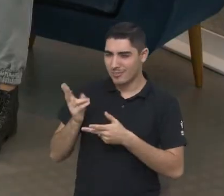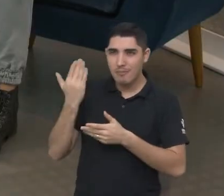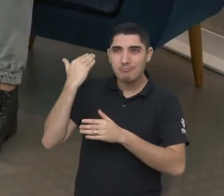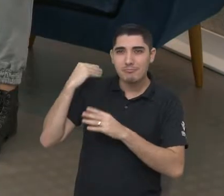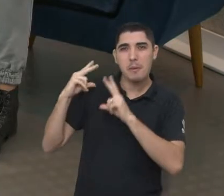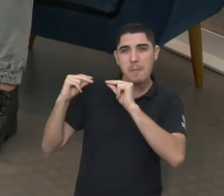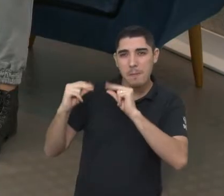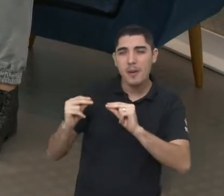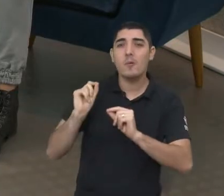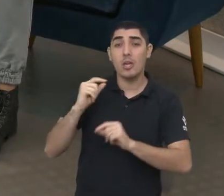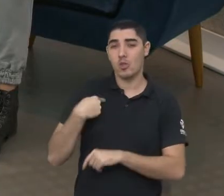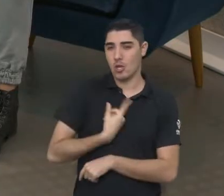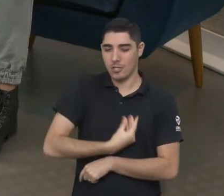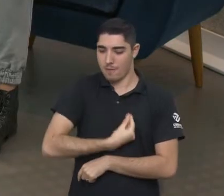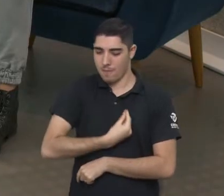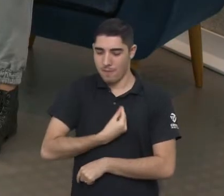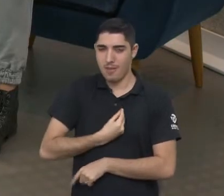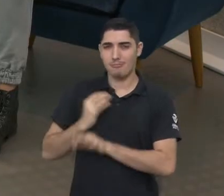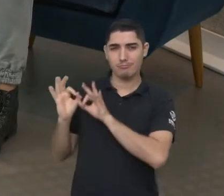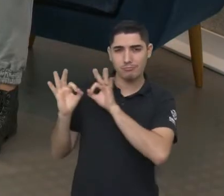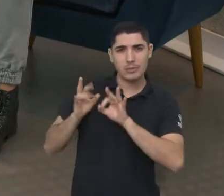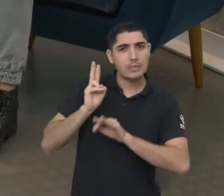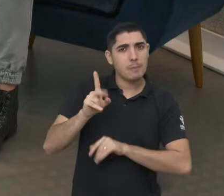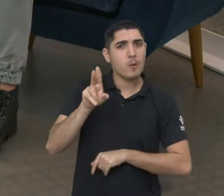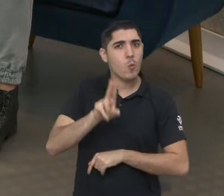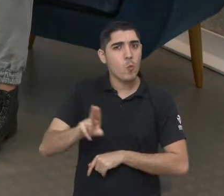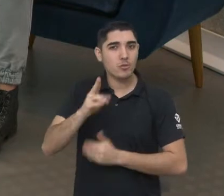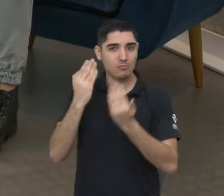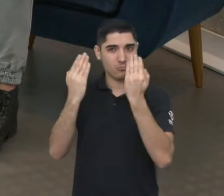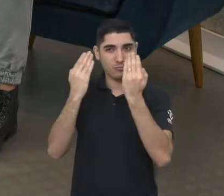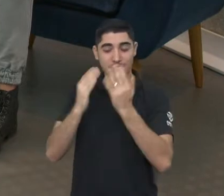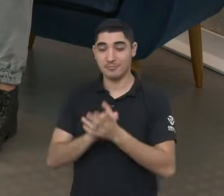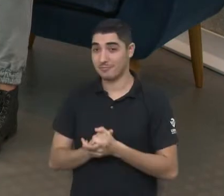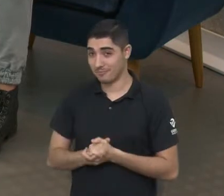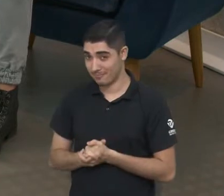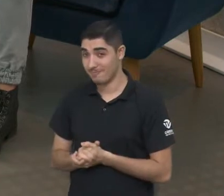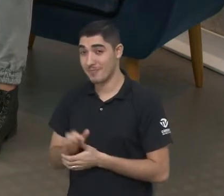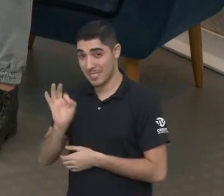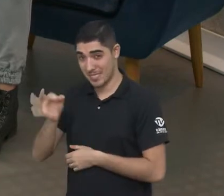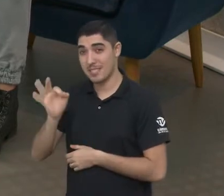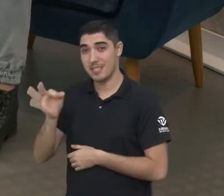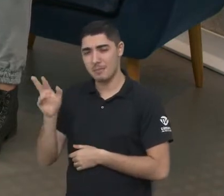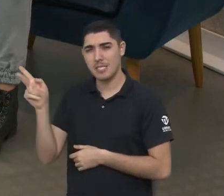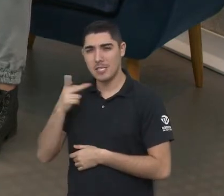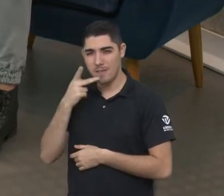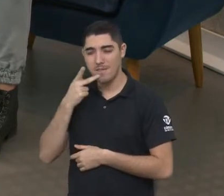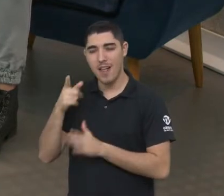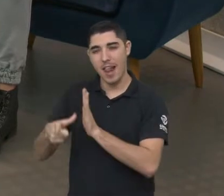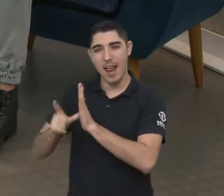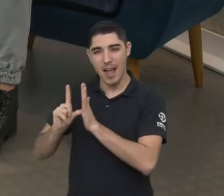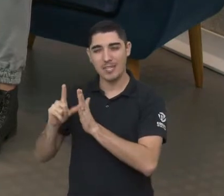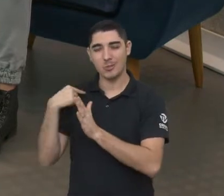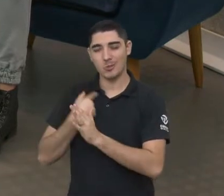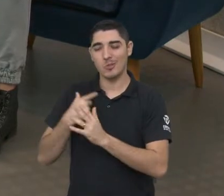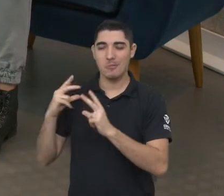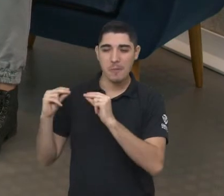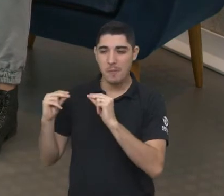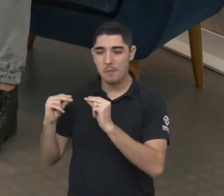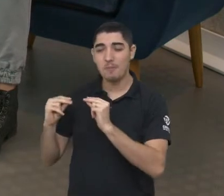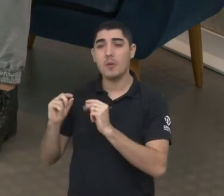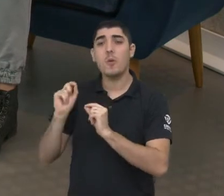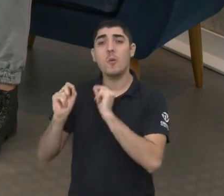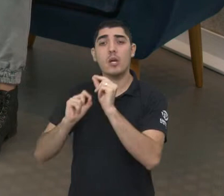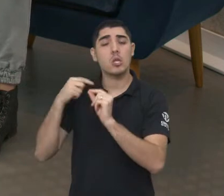vem falando isso no dia a dia, a gente usa muito a psicologia. Exatamente, Adriana. A gente estava até comentando aqui, né, no intervalo,